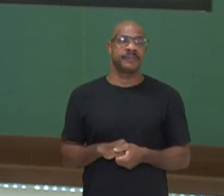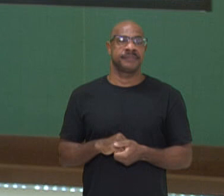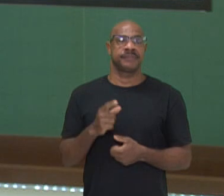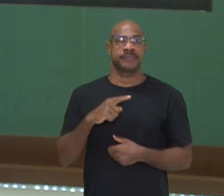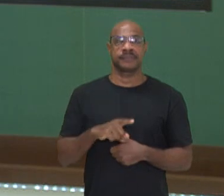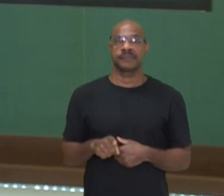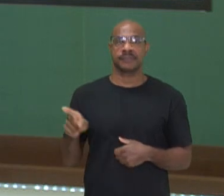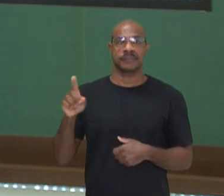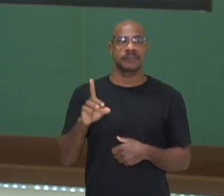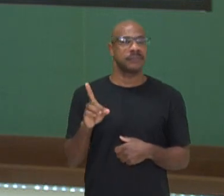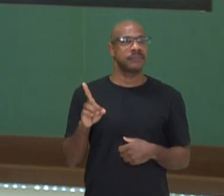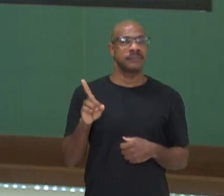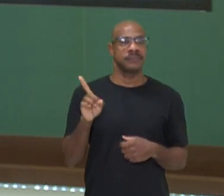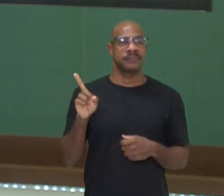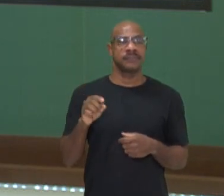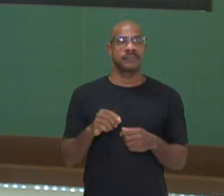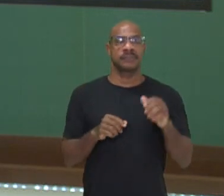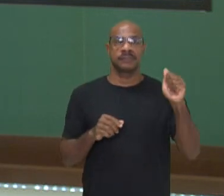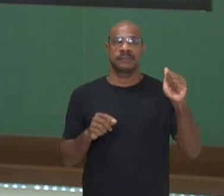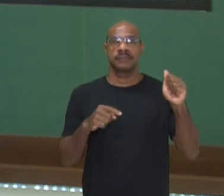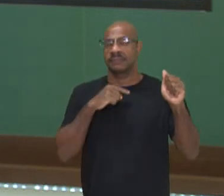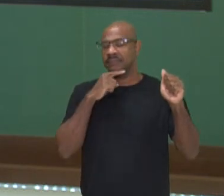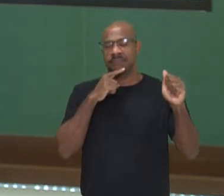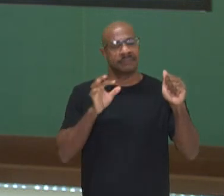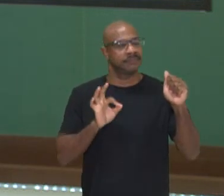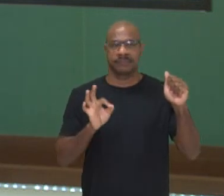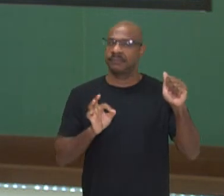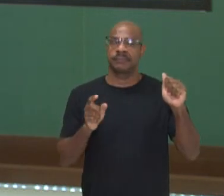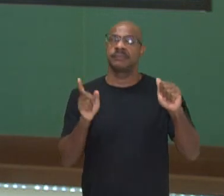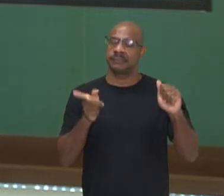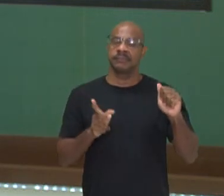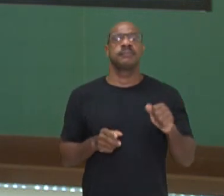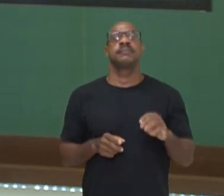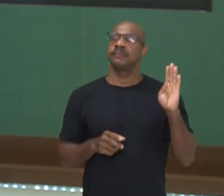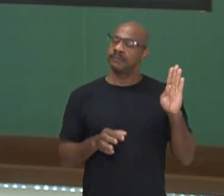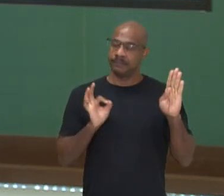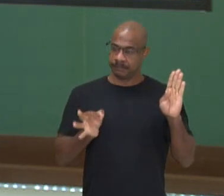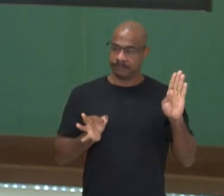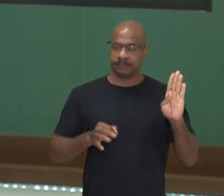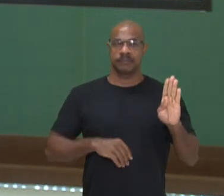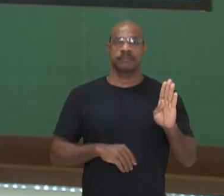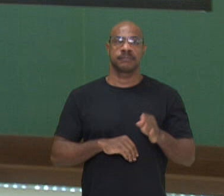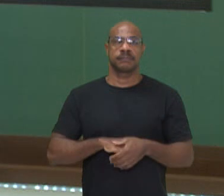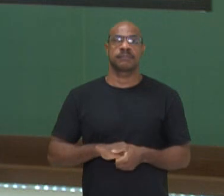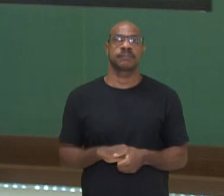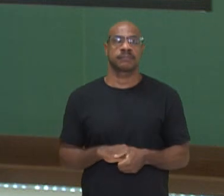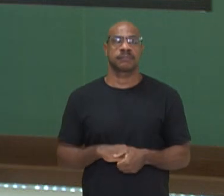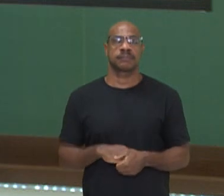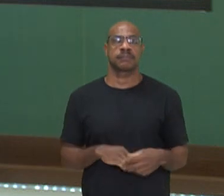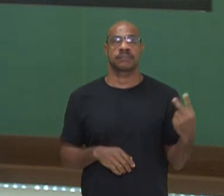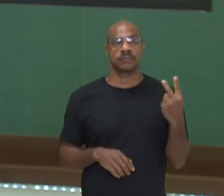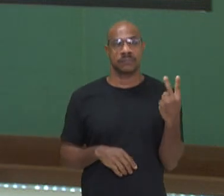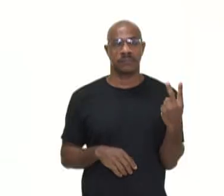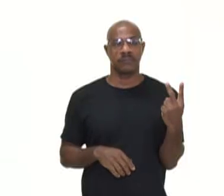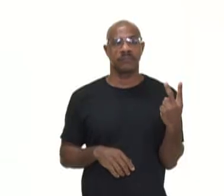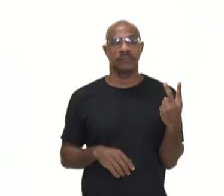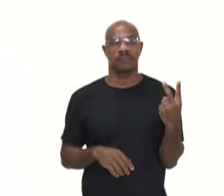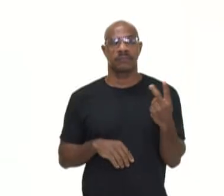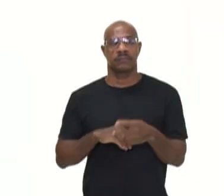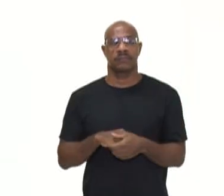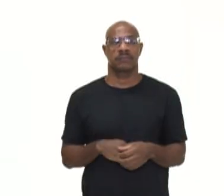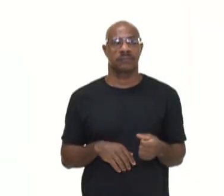pode ser doesn't, tá bom? Porque senão ficaria negativa, negativa. Lembra que tem que ser oposto. Número 2.